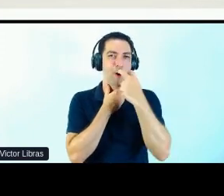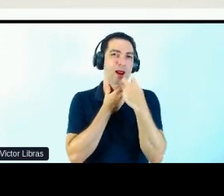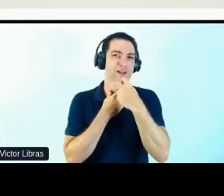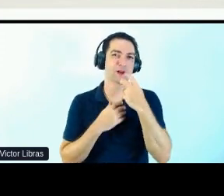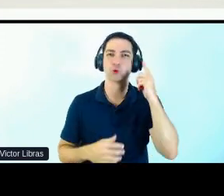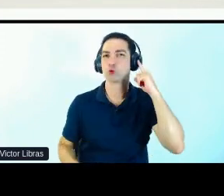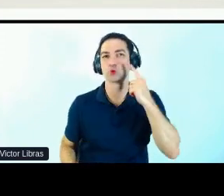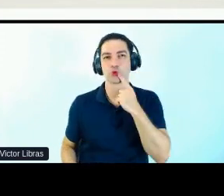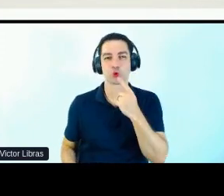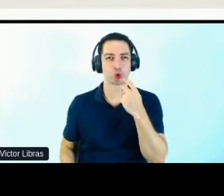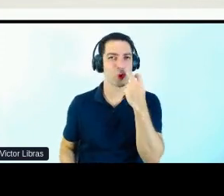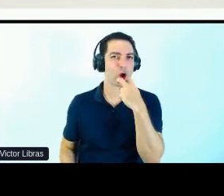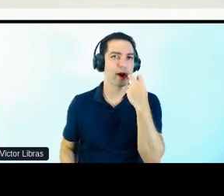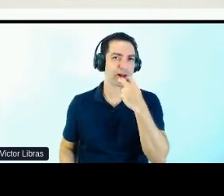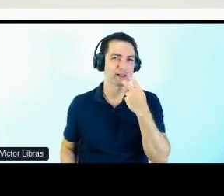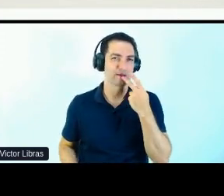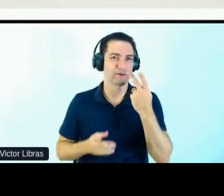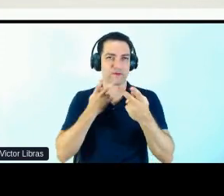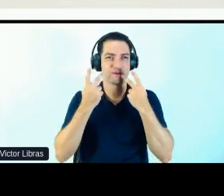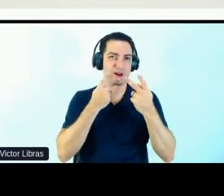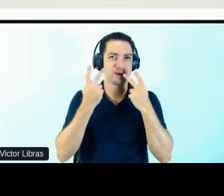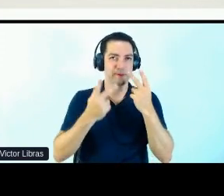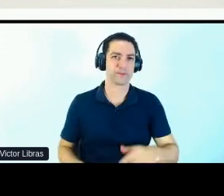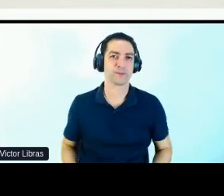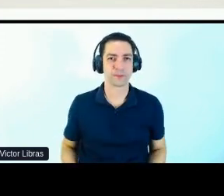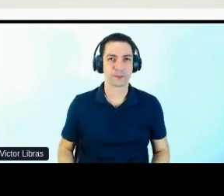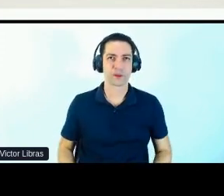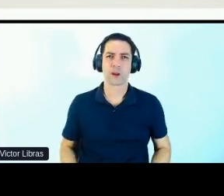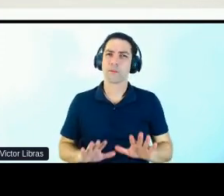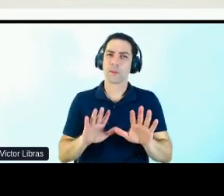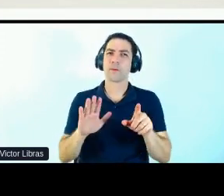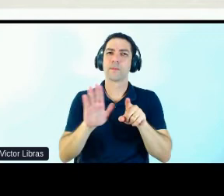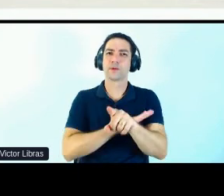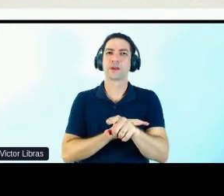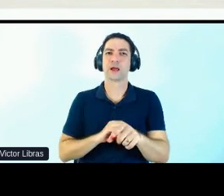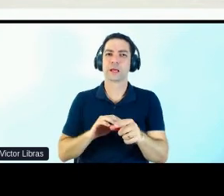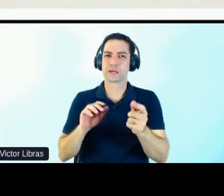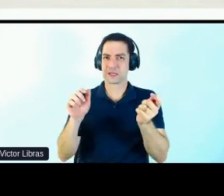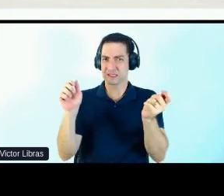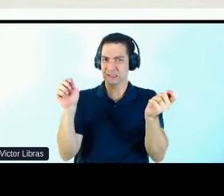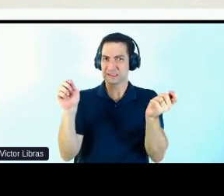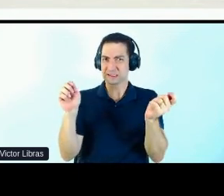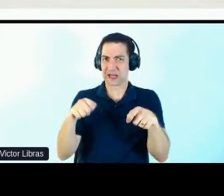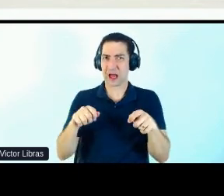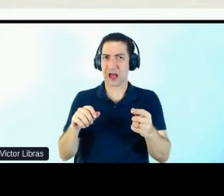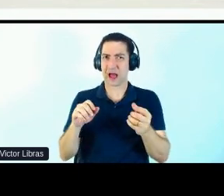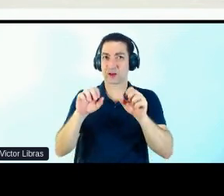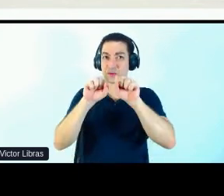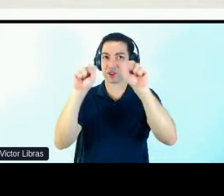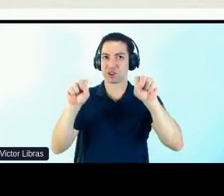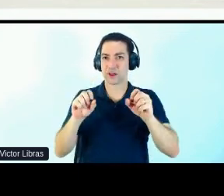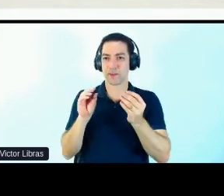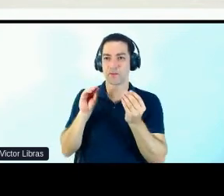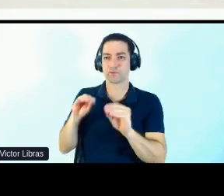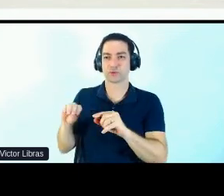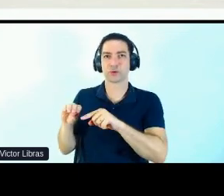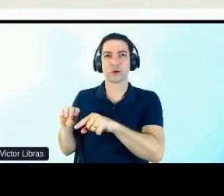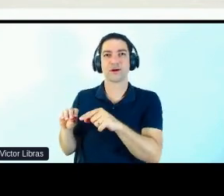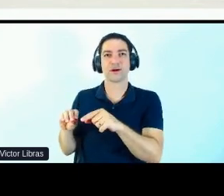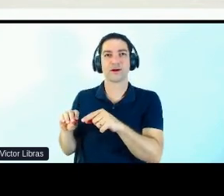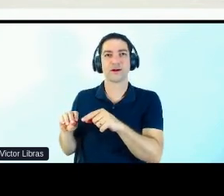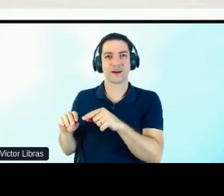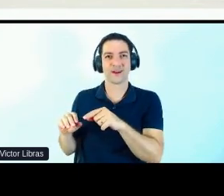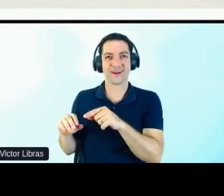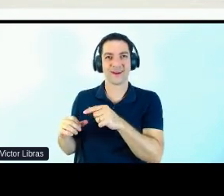programar alguma coisa para sinais para palmas. Né? Eu quero acender a luz, eu